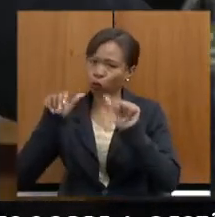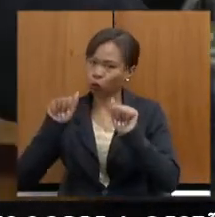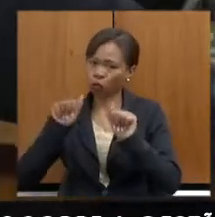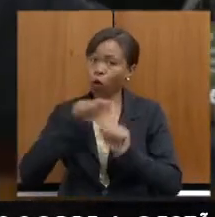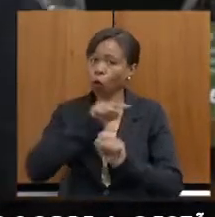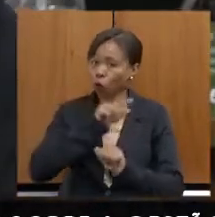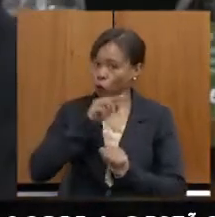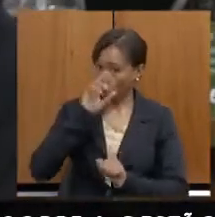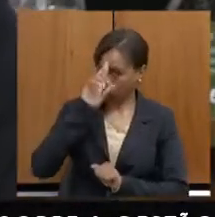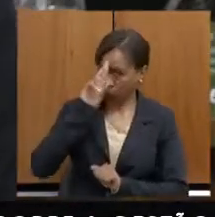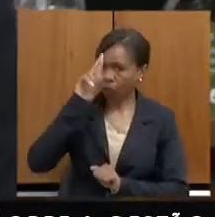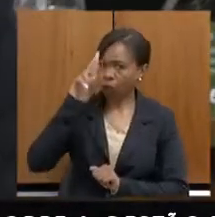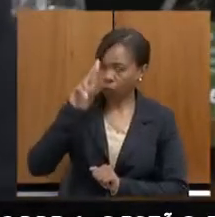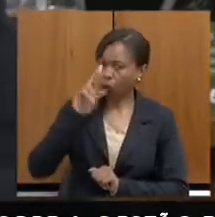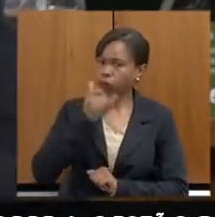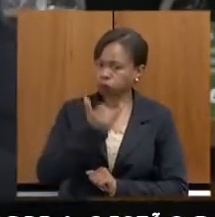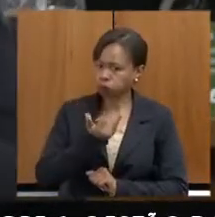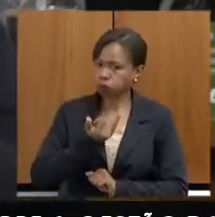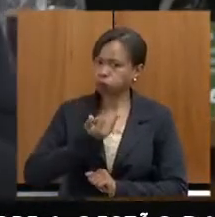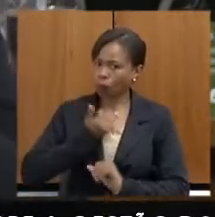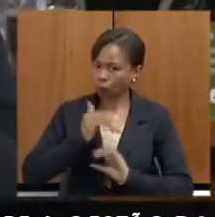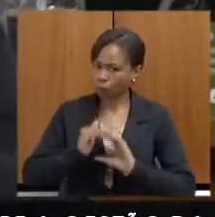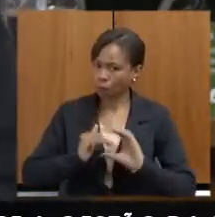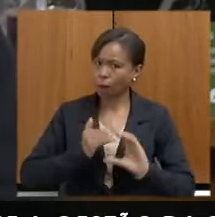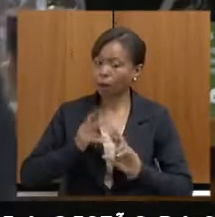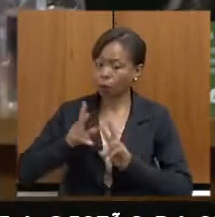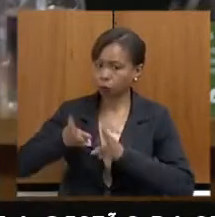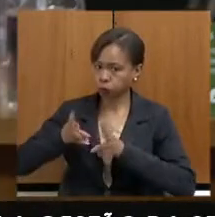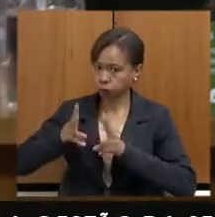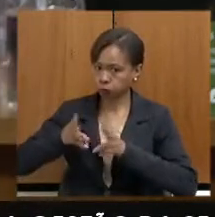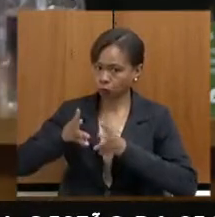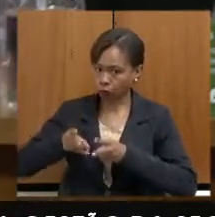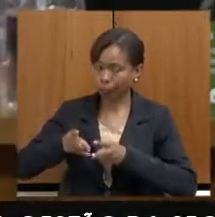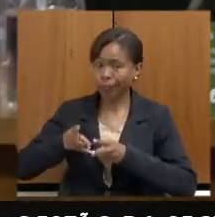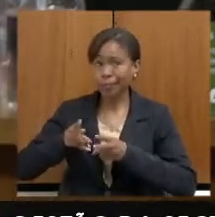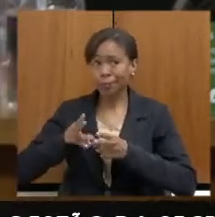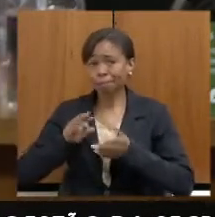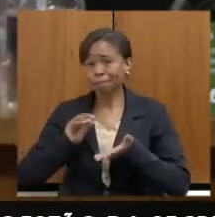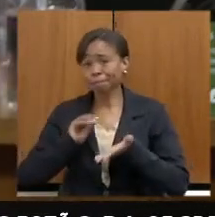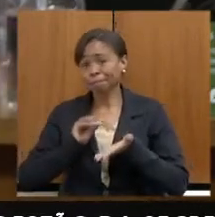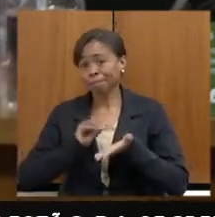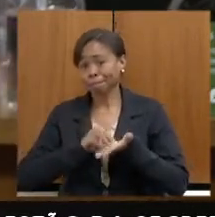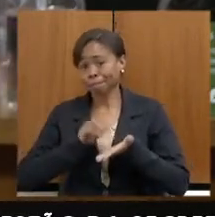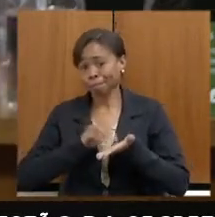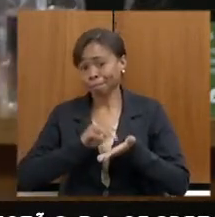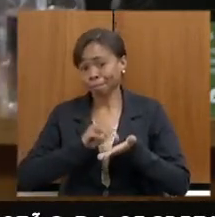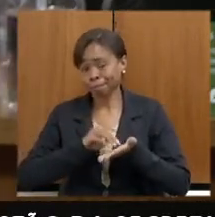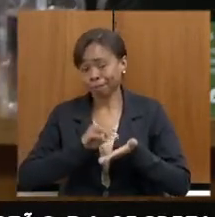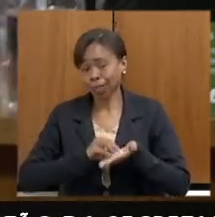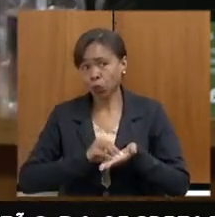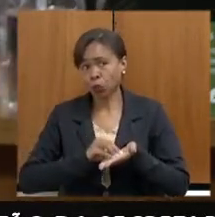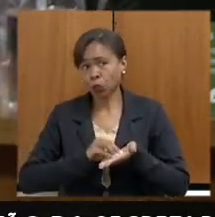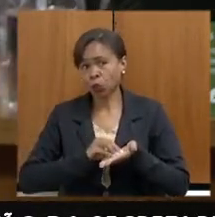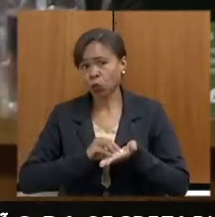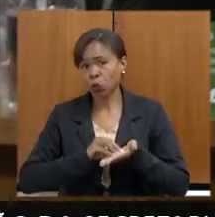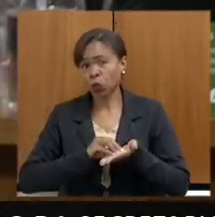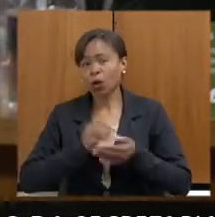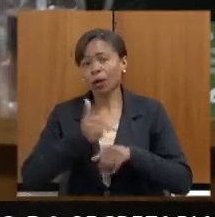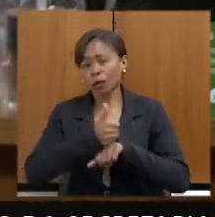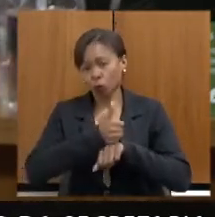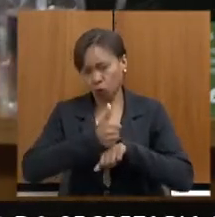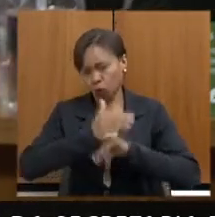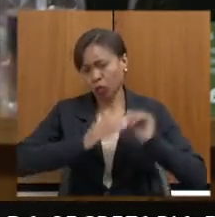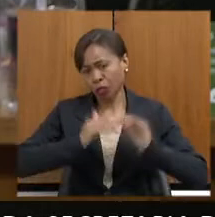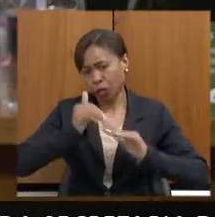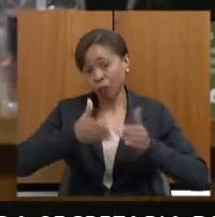funcionamento da Maternidade de alto risco por uma defasagem da escala por licenças